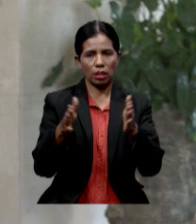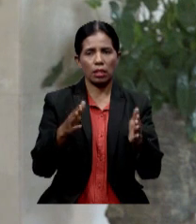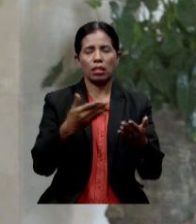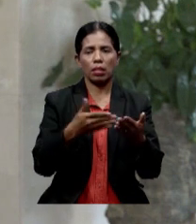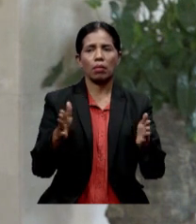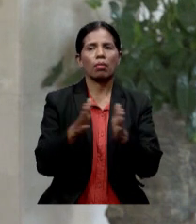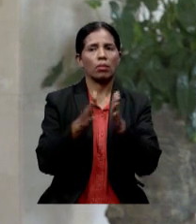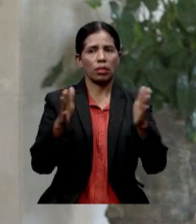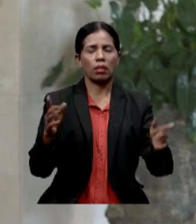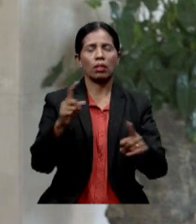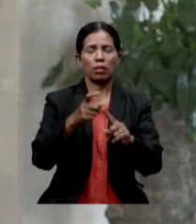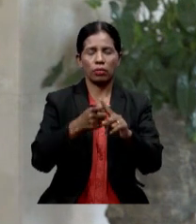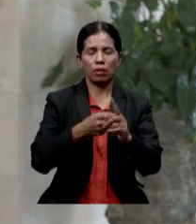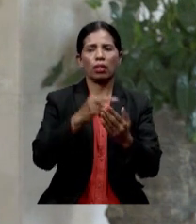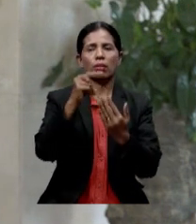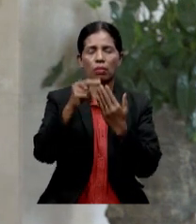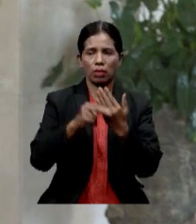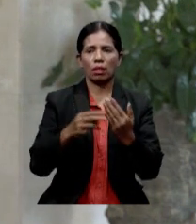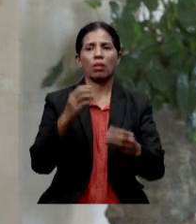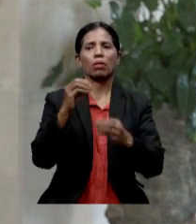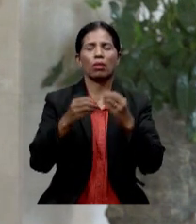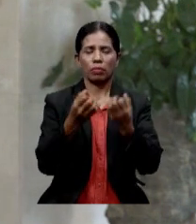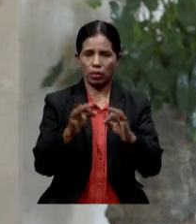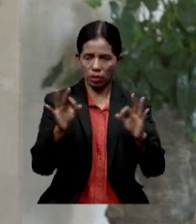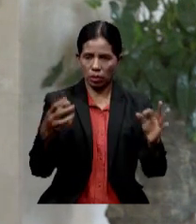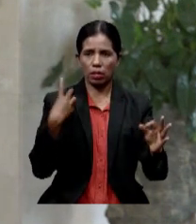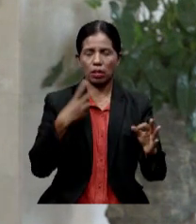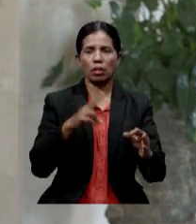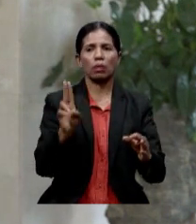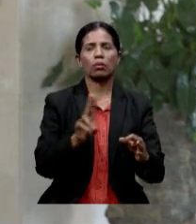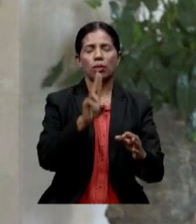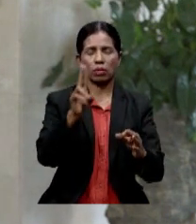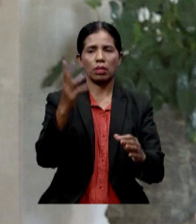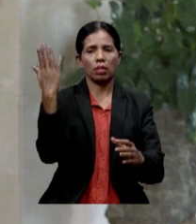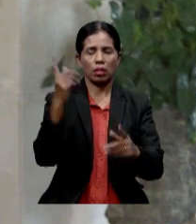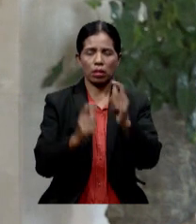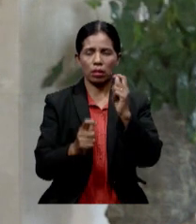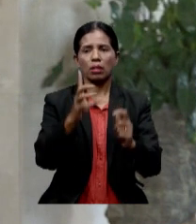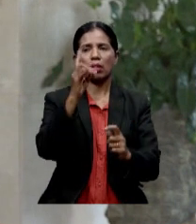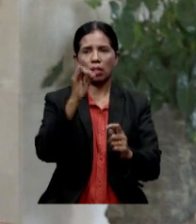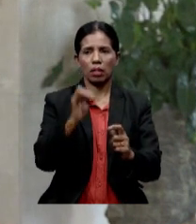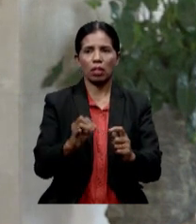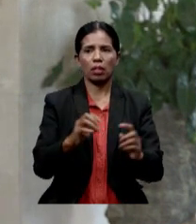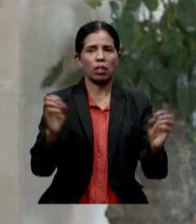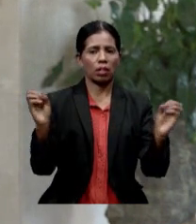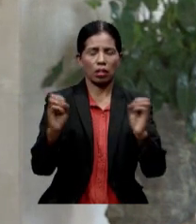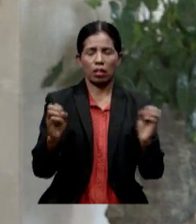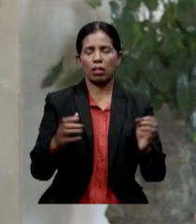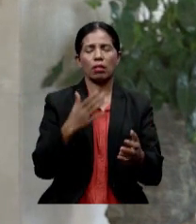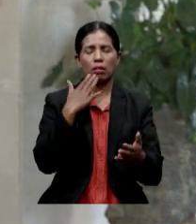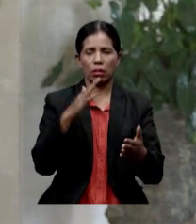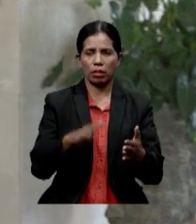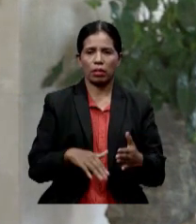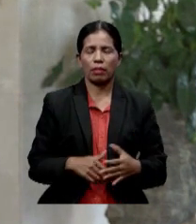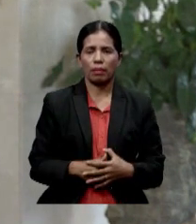né, te ser hotu na iha novembro maram, para, quando vai ir hotu, né, ita usa una, tamba iha tribunal distrital di lima korlao, né, lahi kondisang dosar.